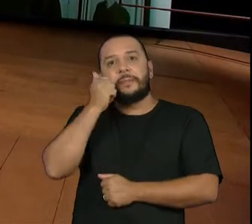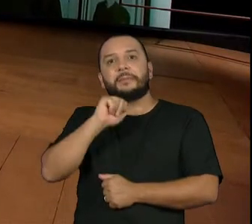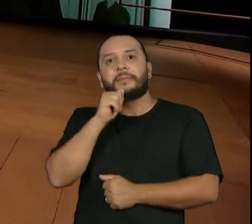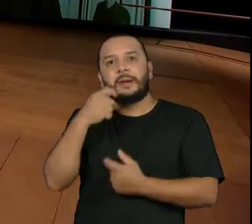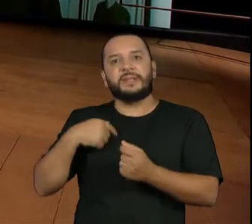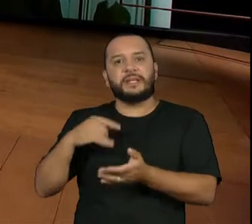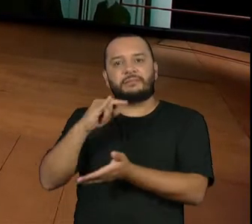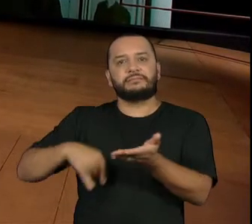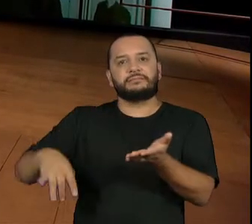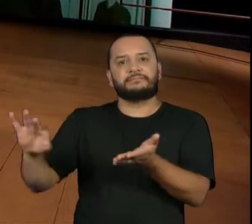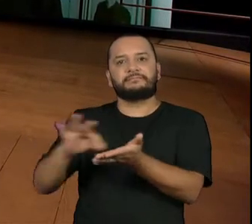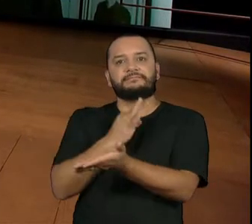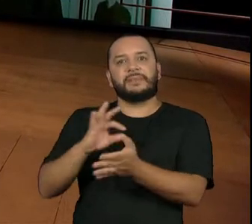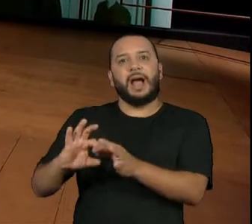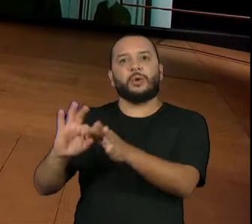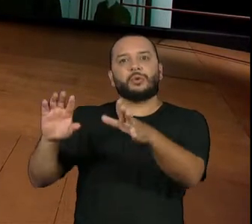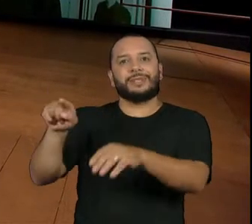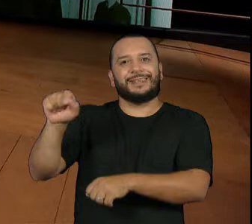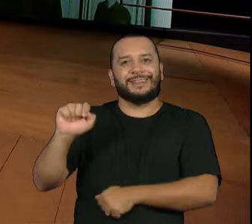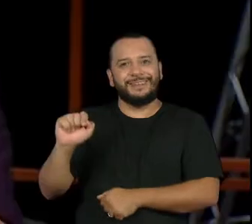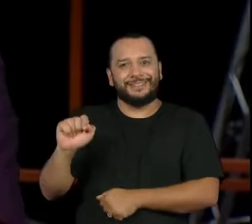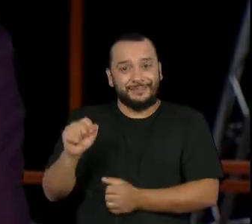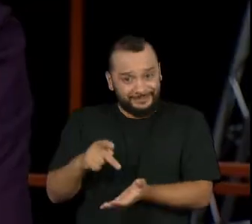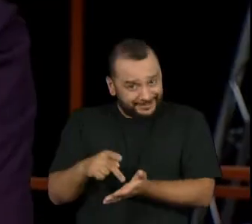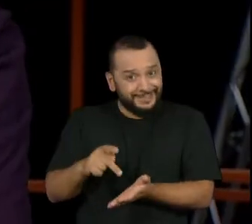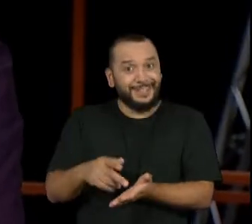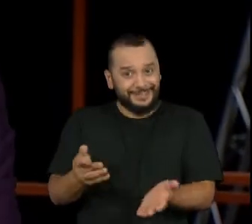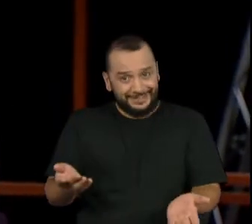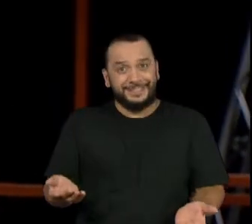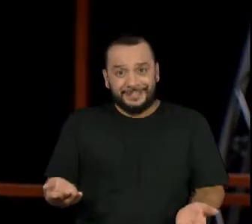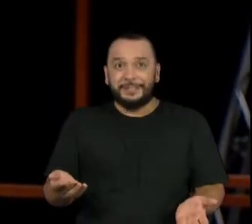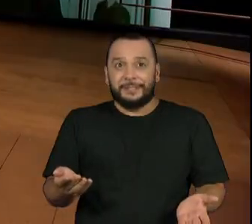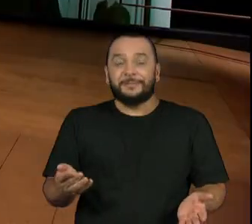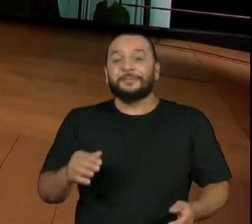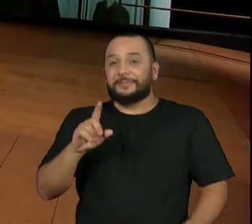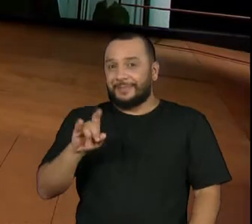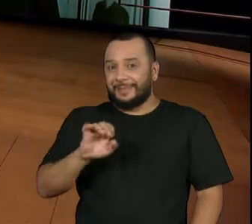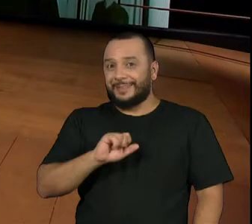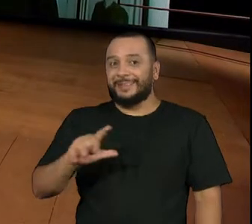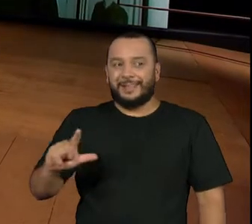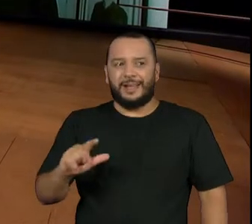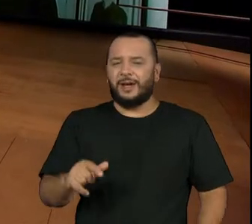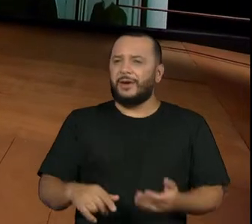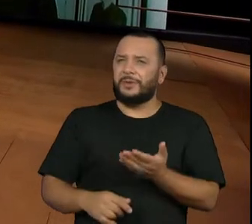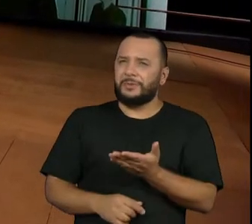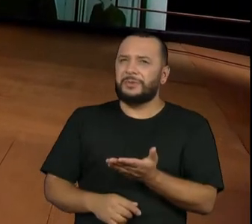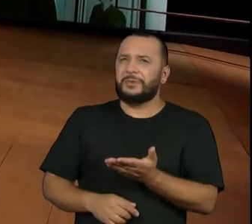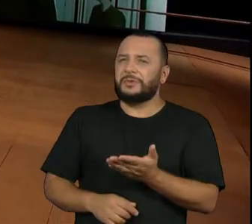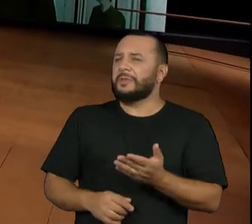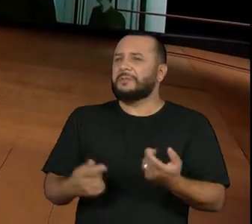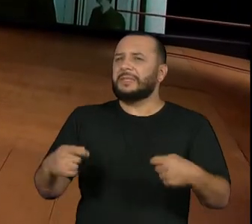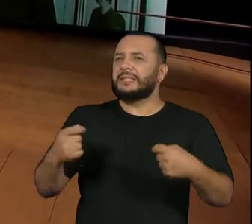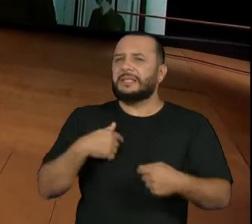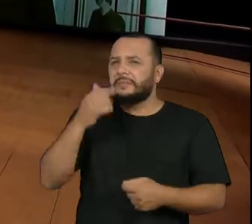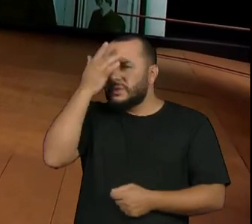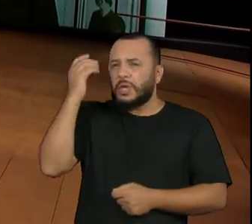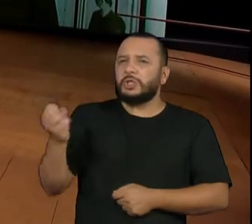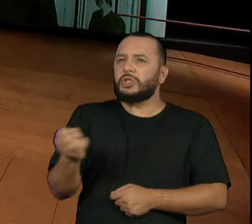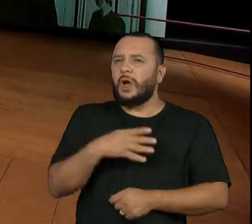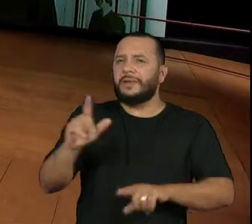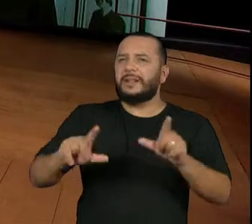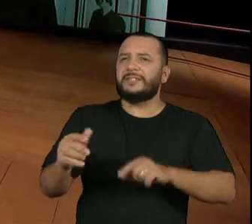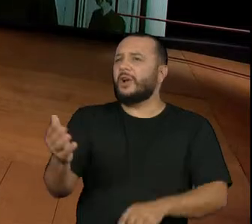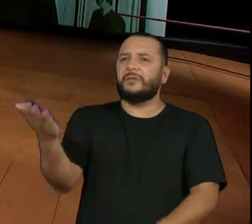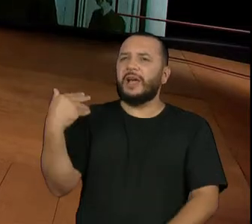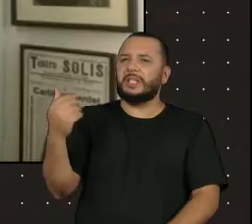né? E aí o Daniel Filho, precisamos de caras novos na televisão, aqueles 2